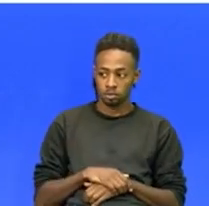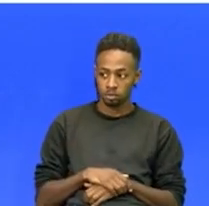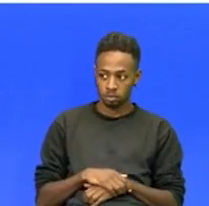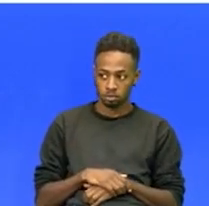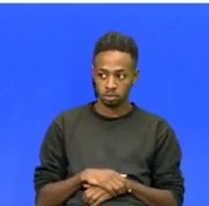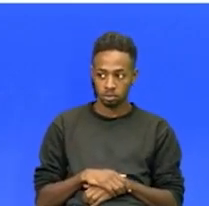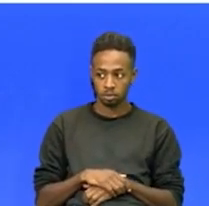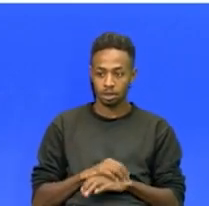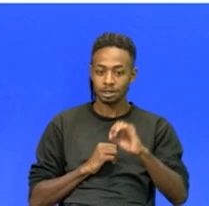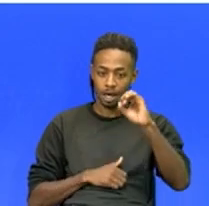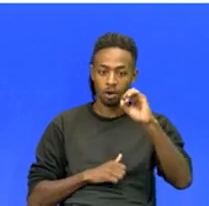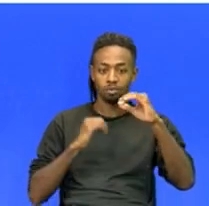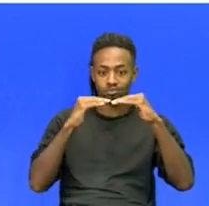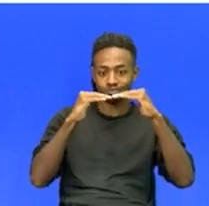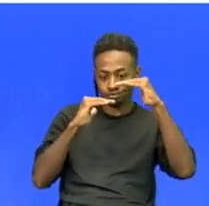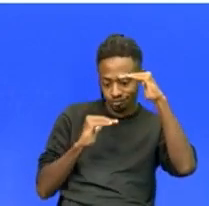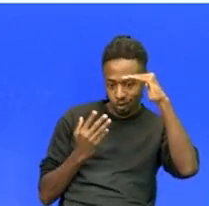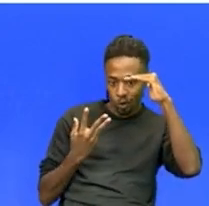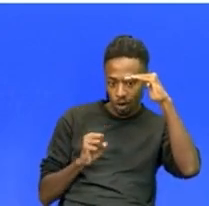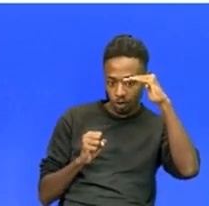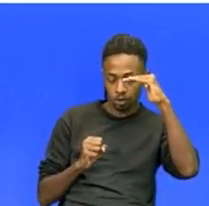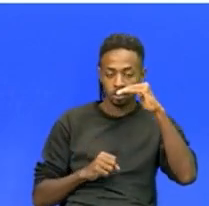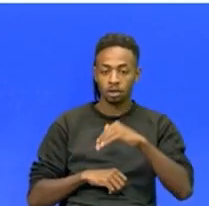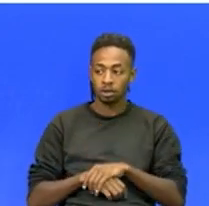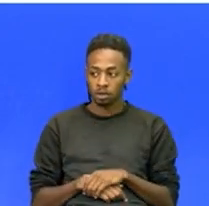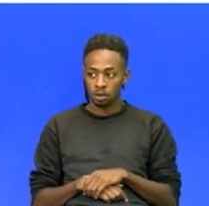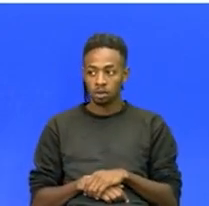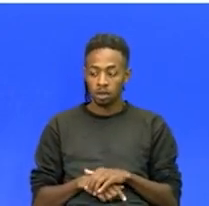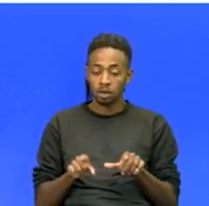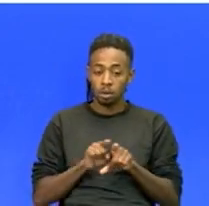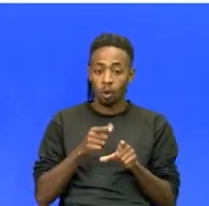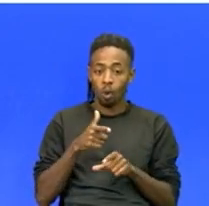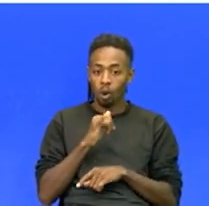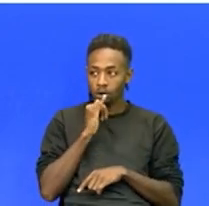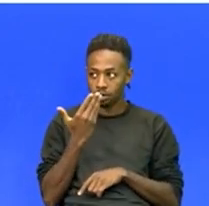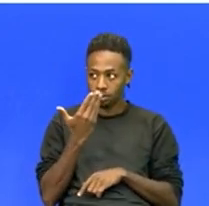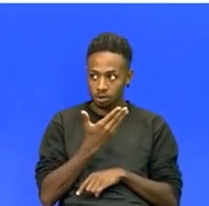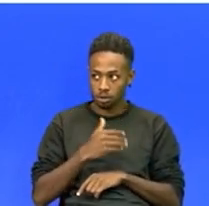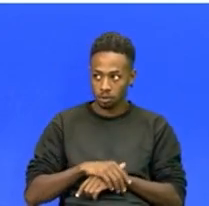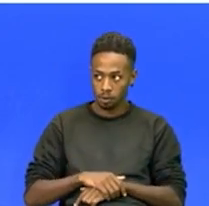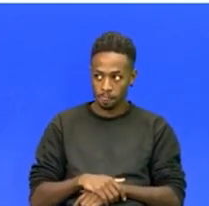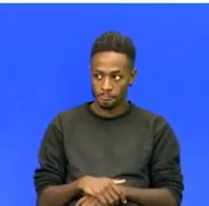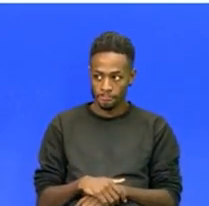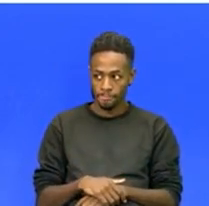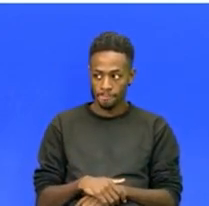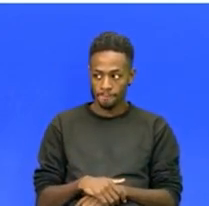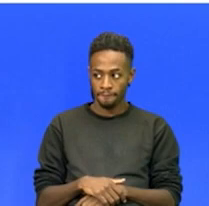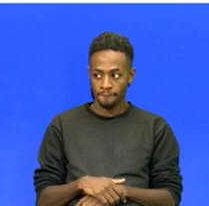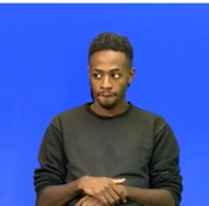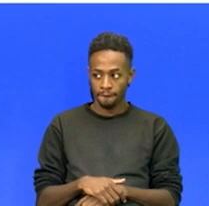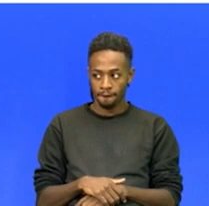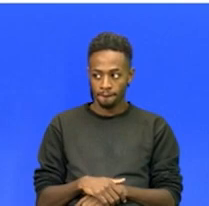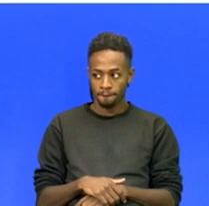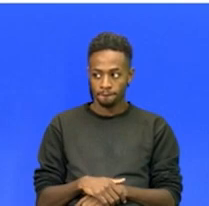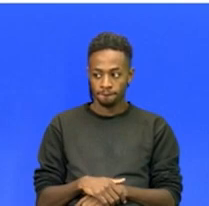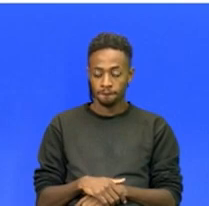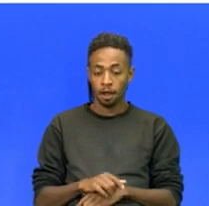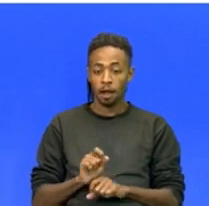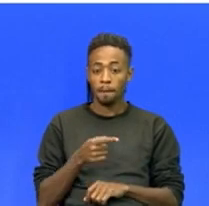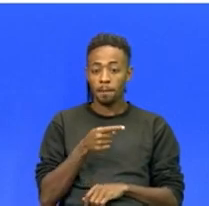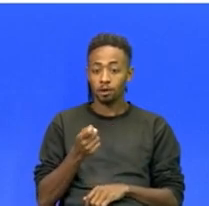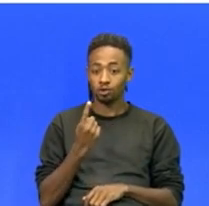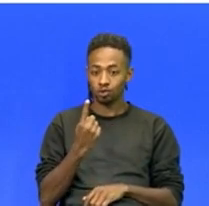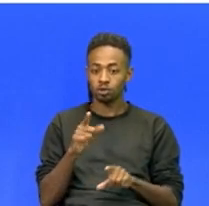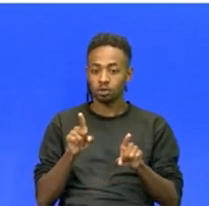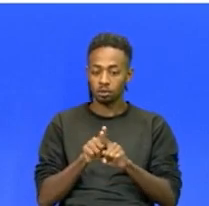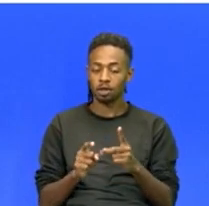Determinar o máximo e o mínimo dessa função, agora, outro exemplo, né? Então a gente tem a questão que o ponto crítico é menos 1